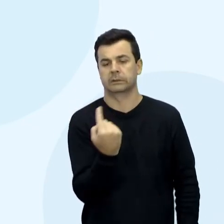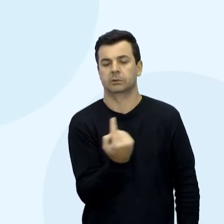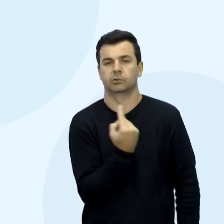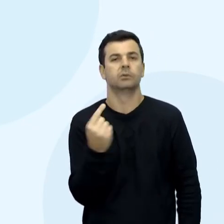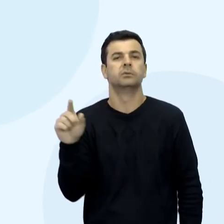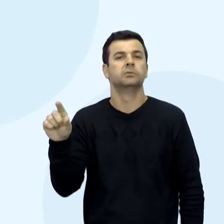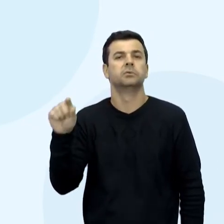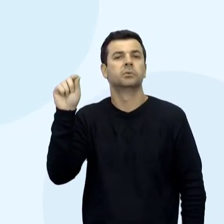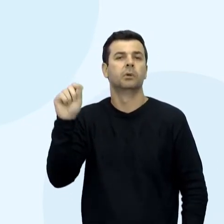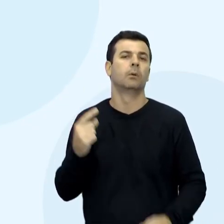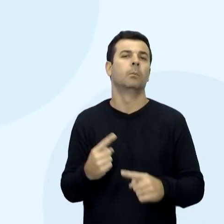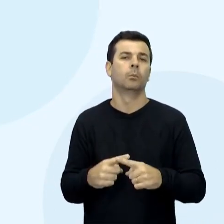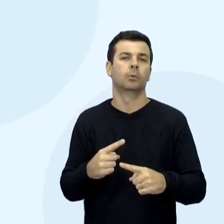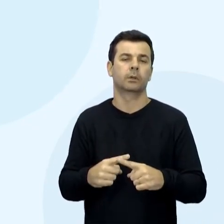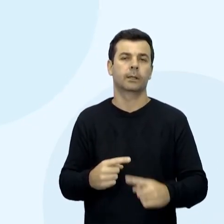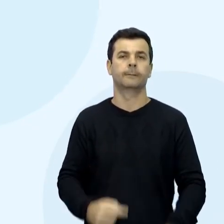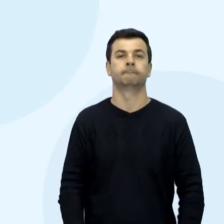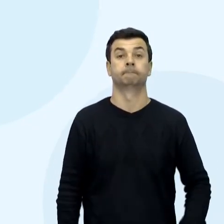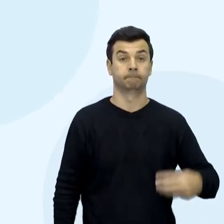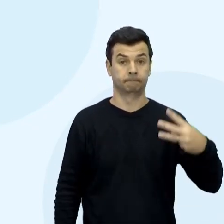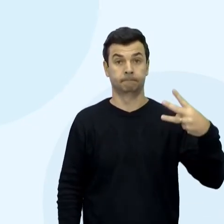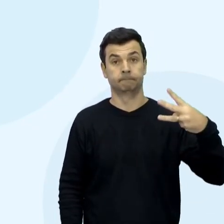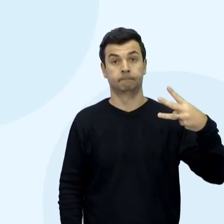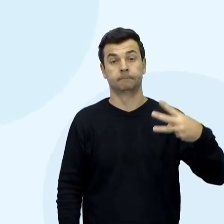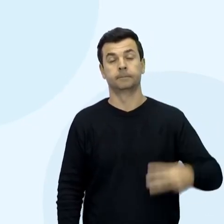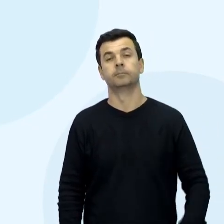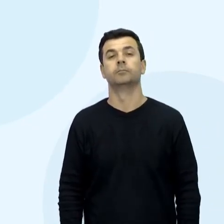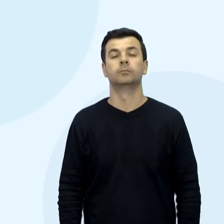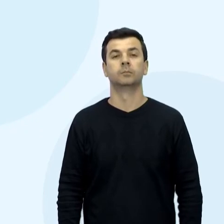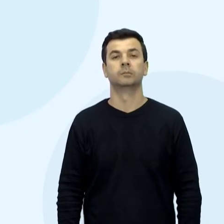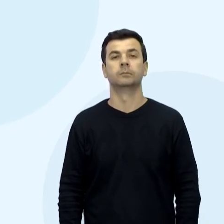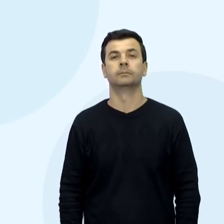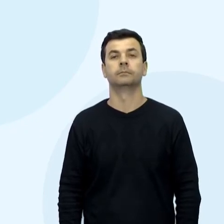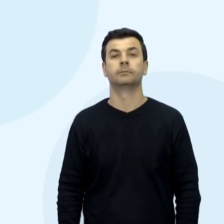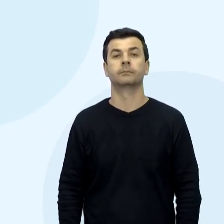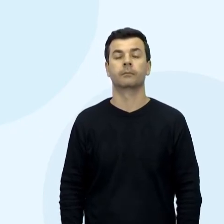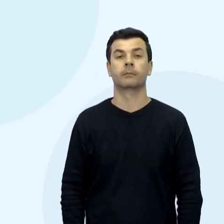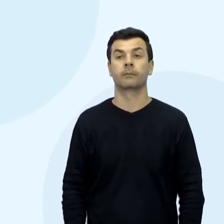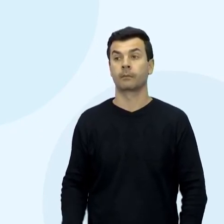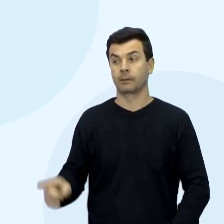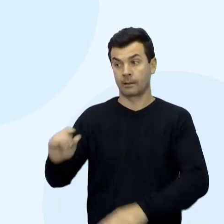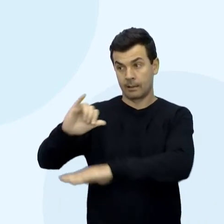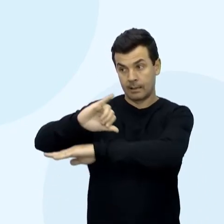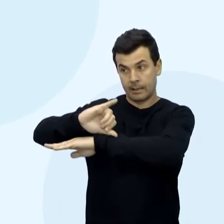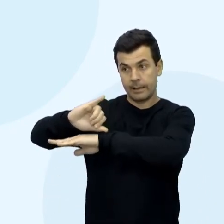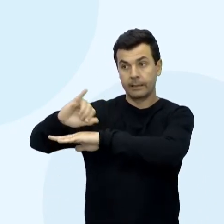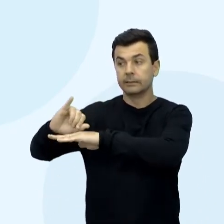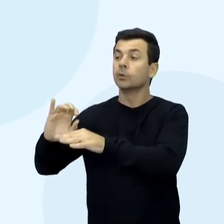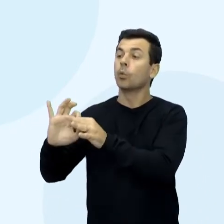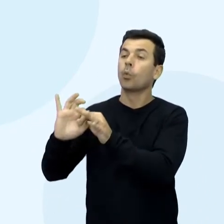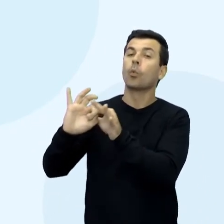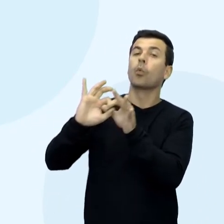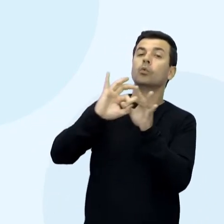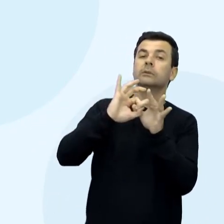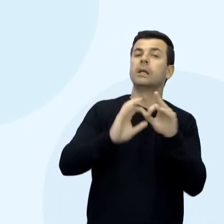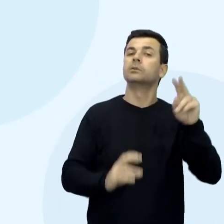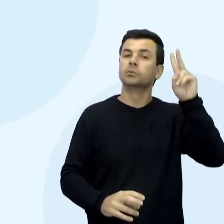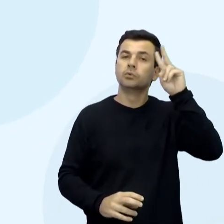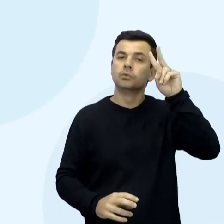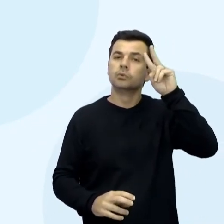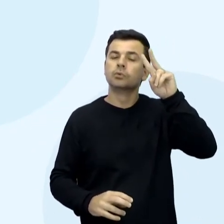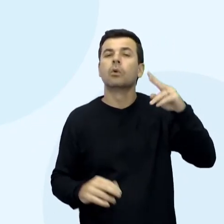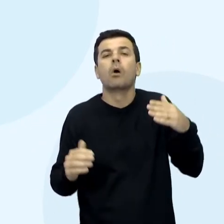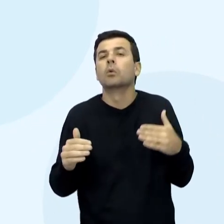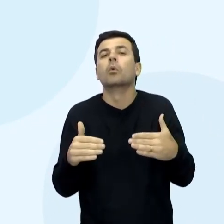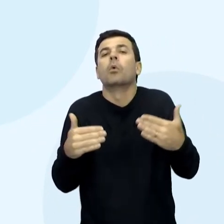esse patrimônio? Próxima questão. Qual o contexto histórico desse patrimônio? Tá? Então, esse patrimônio material,